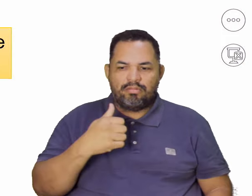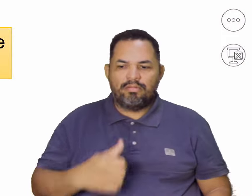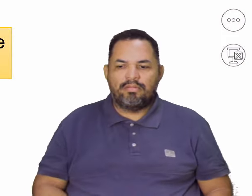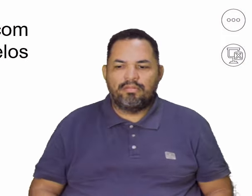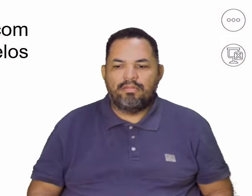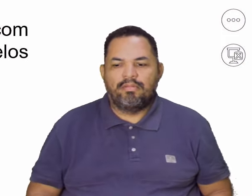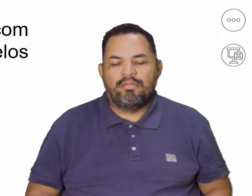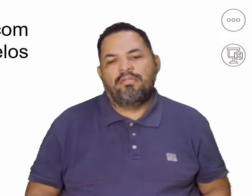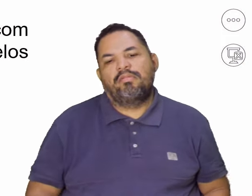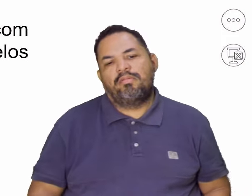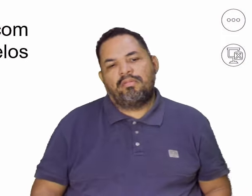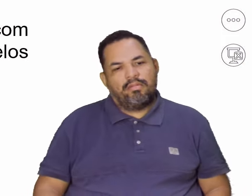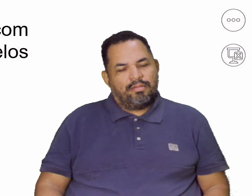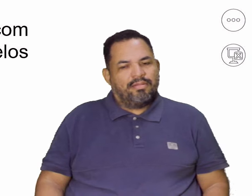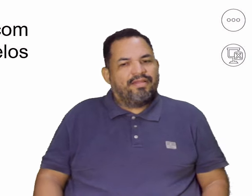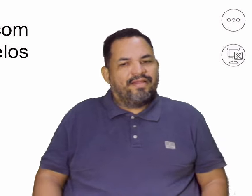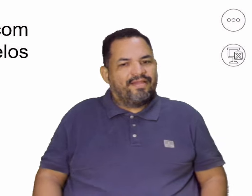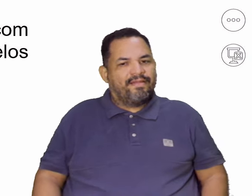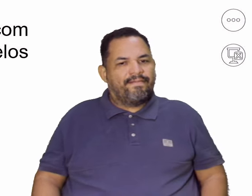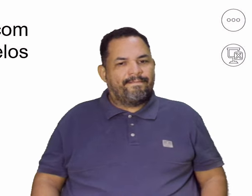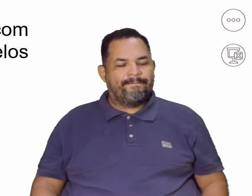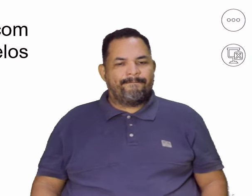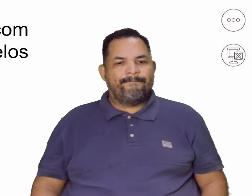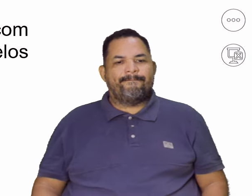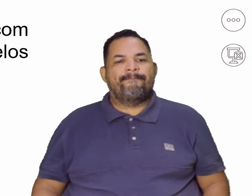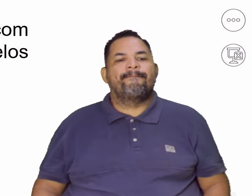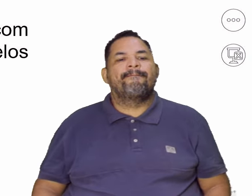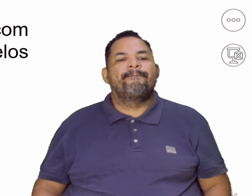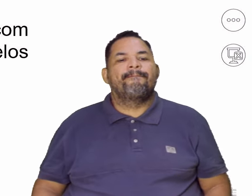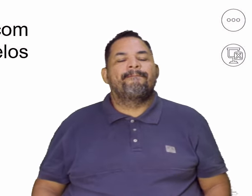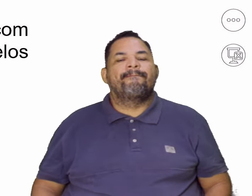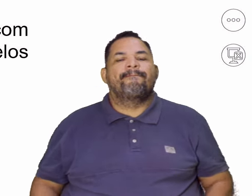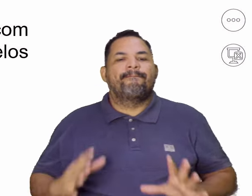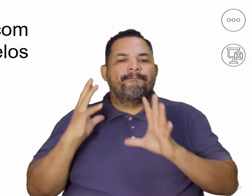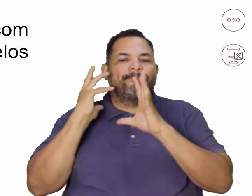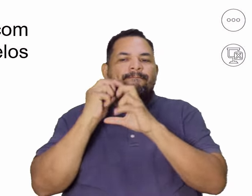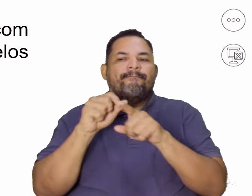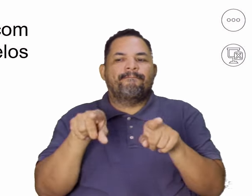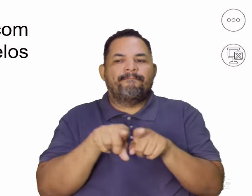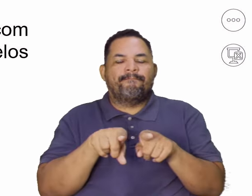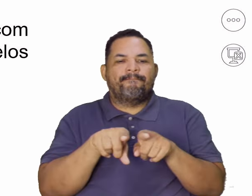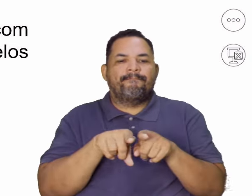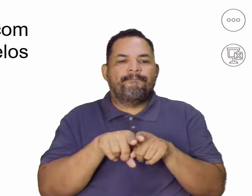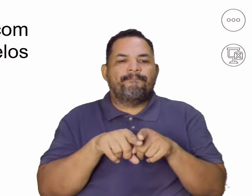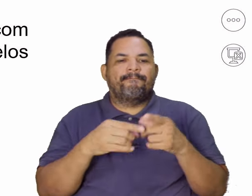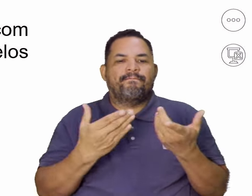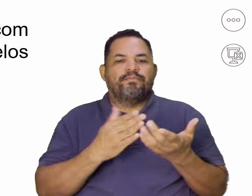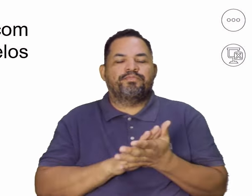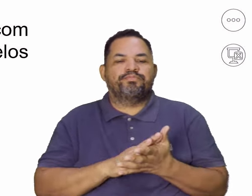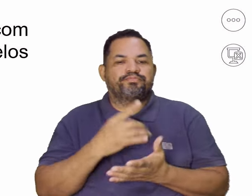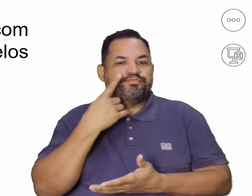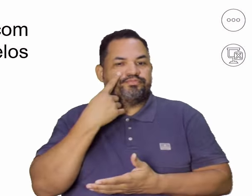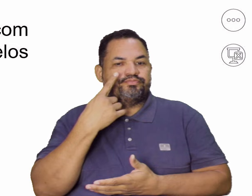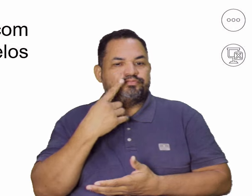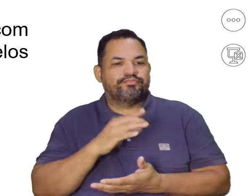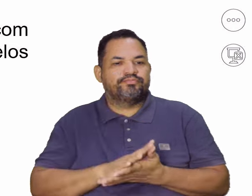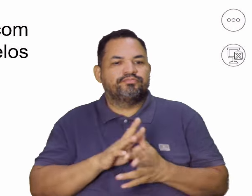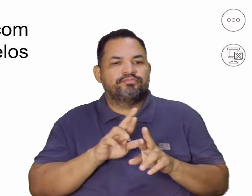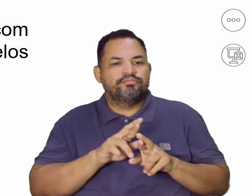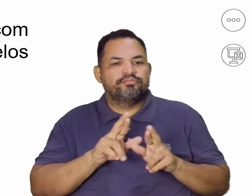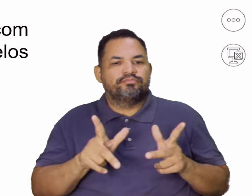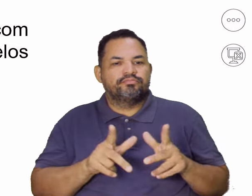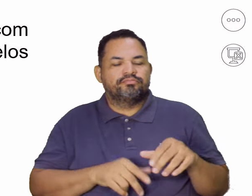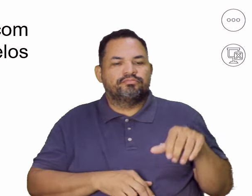bem legal para revisar ainda sobre reatividade vamos verificar a diferença